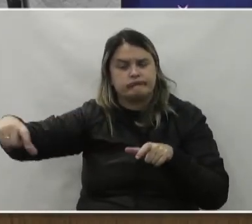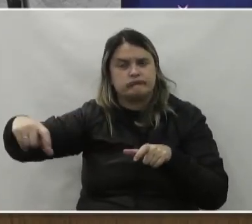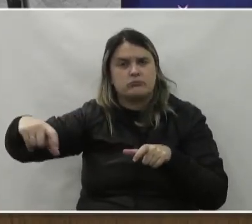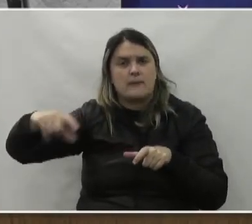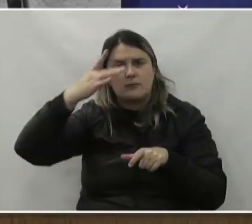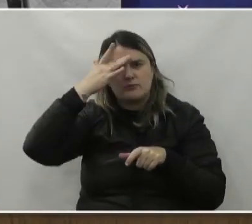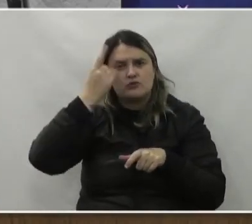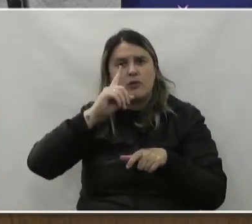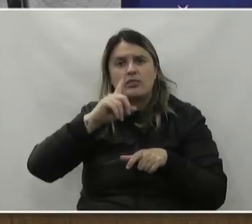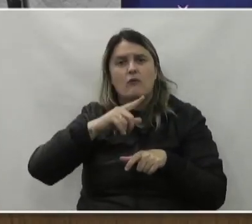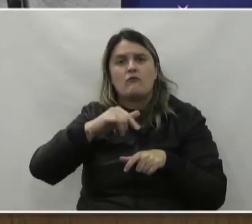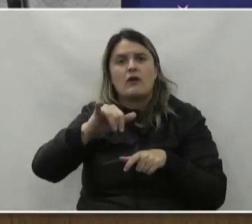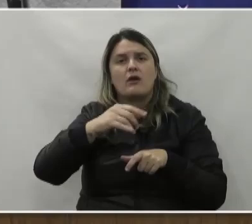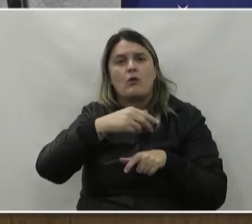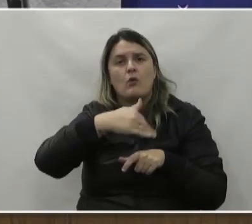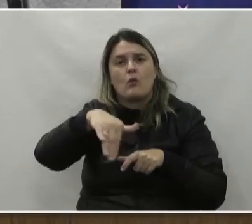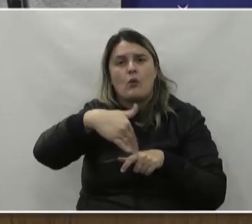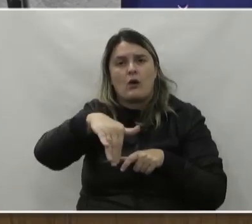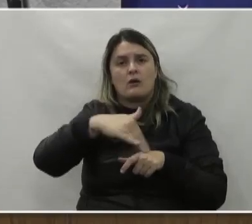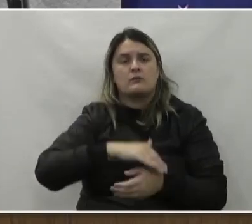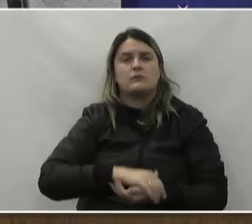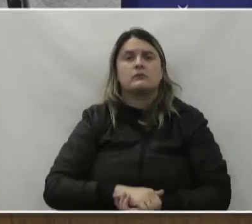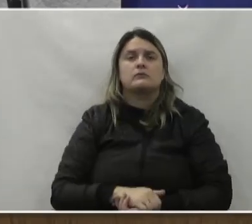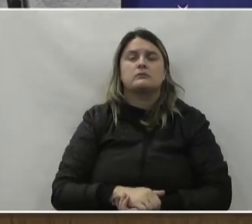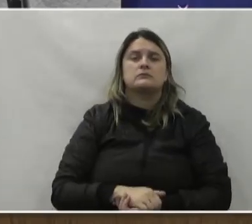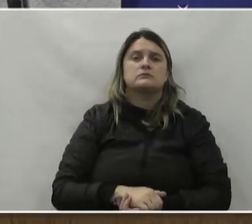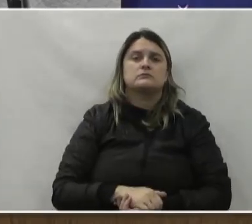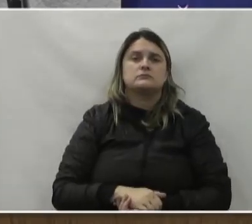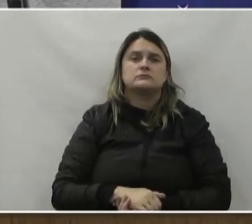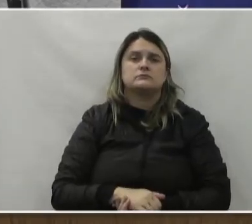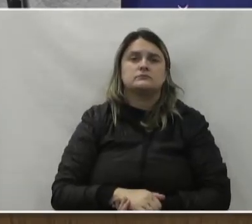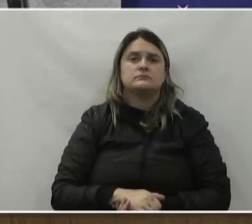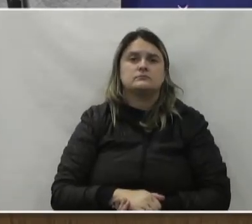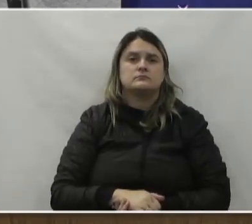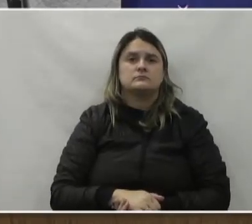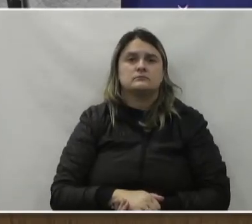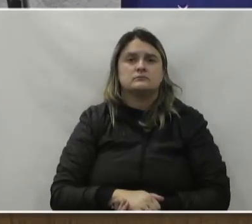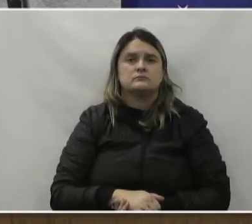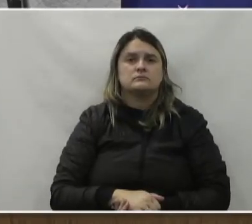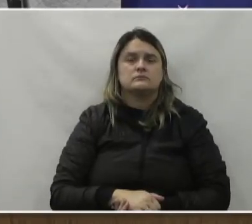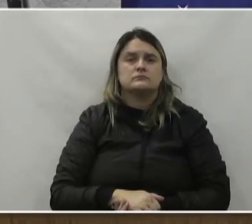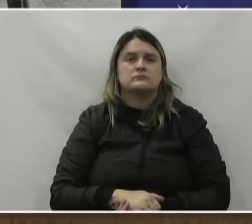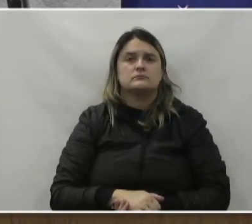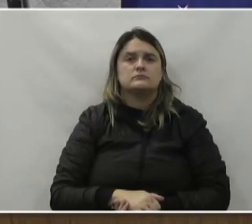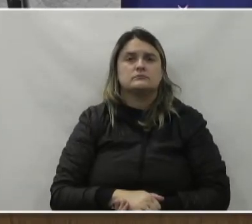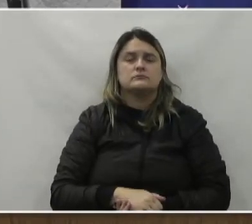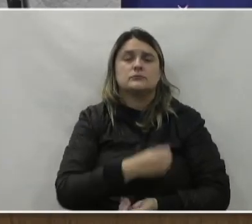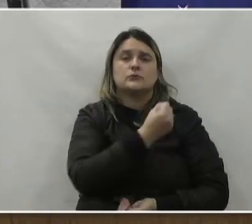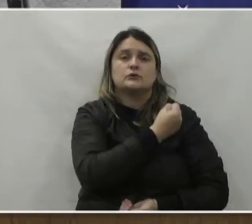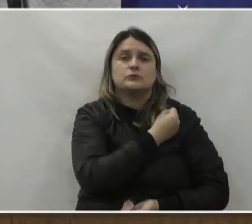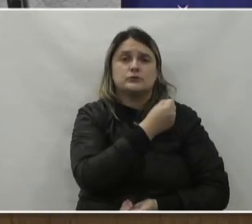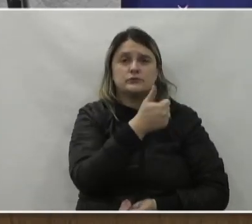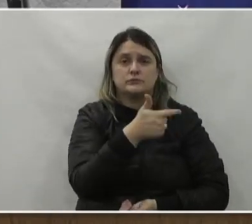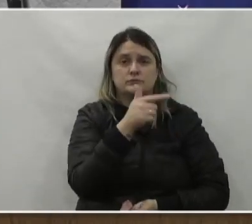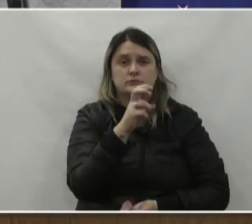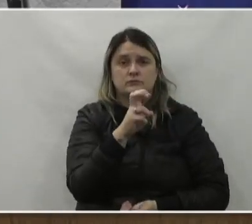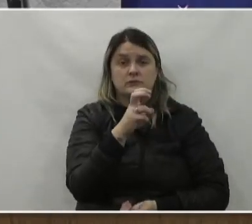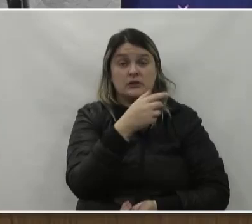mobilidade dos cidadãos que transitam pela região. Indicação número